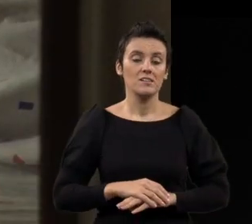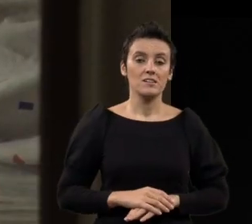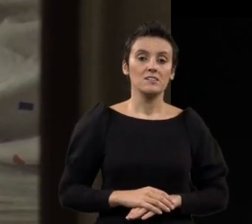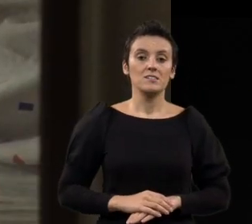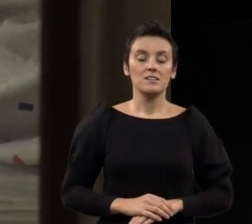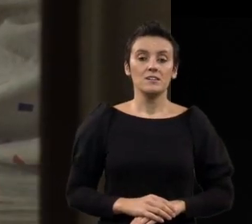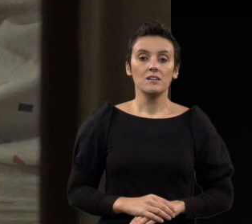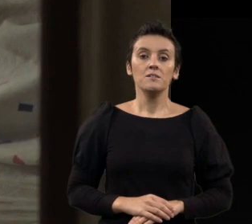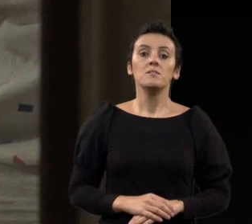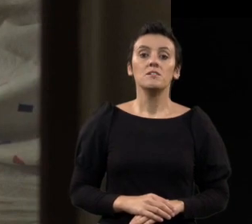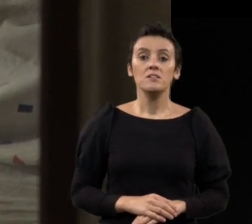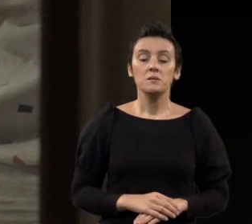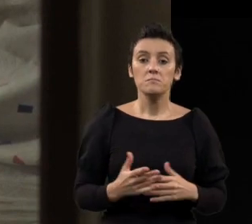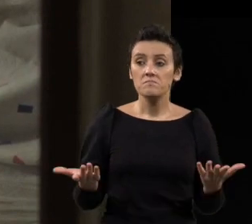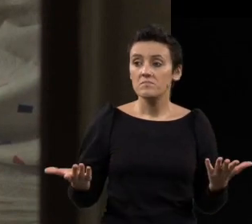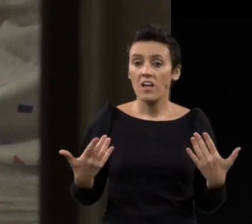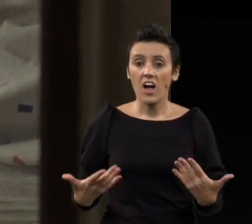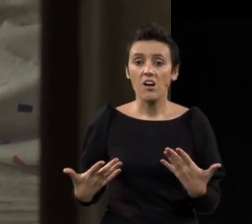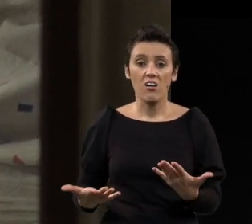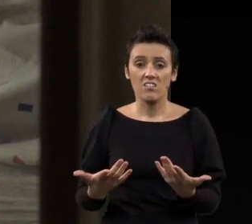Ficámos todos separados uns dos outros.